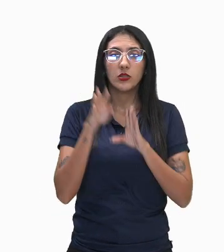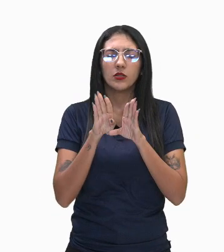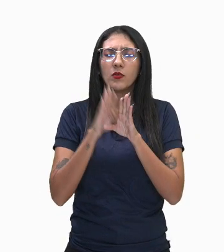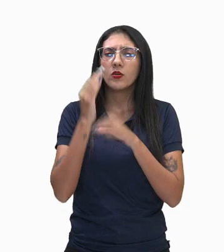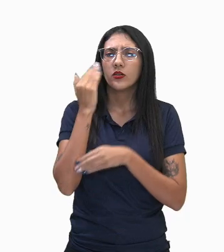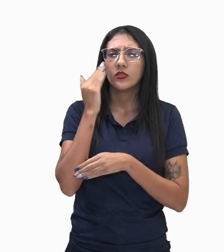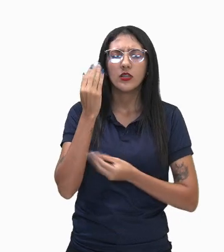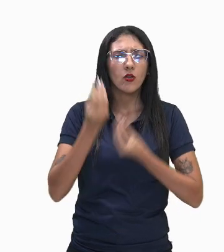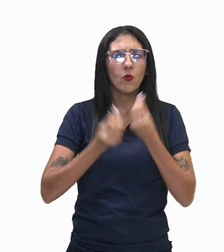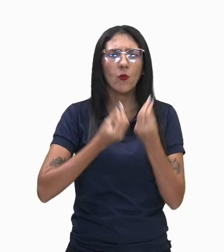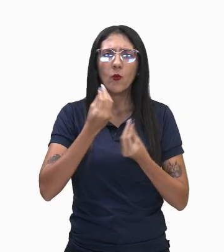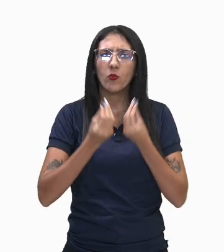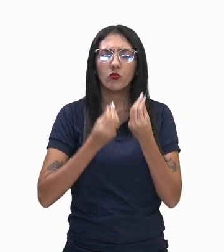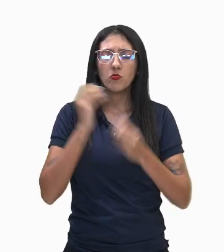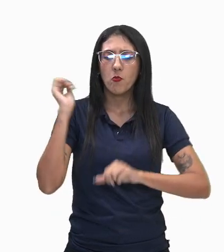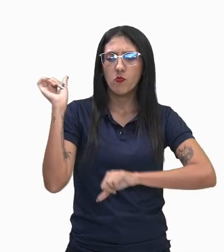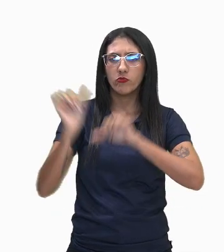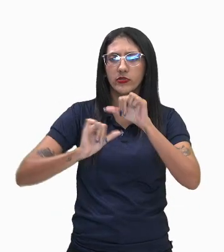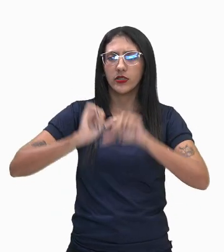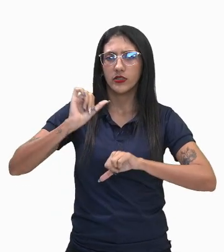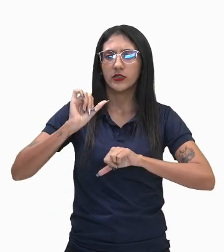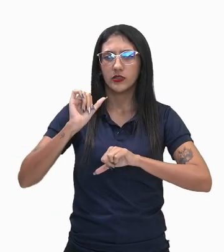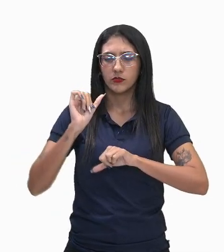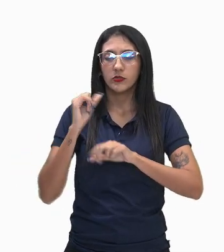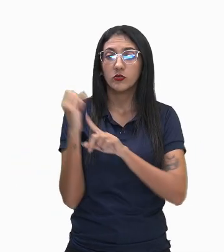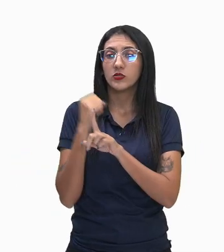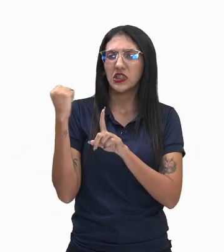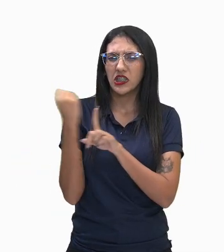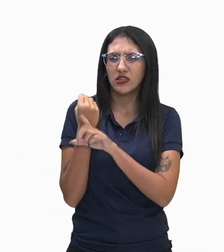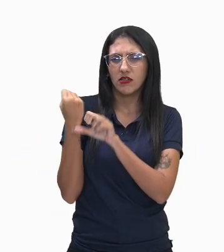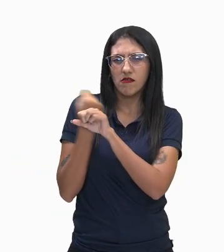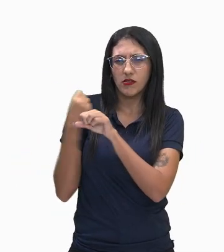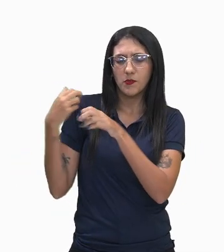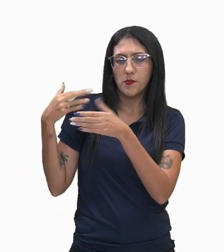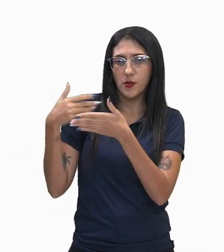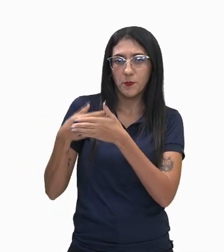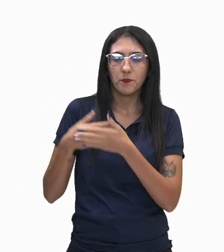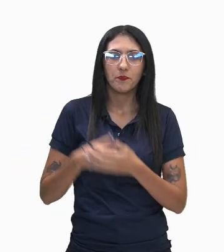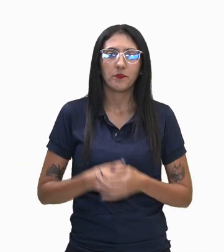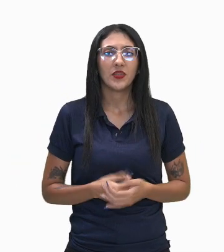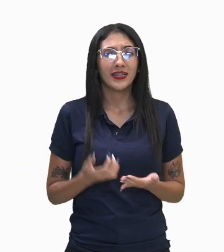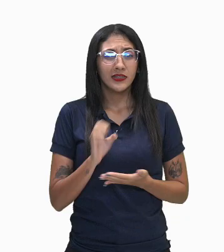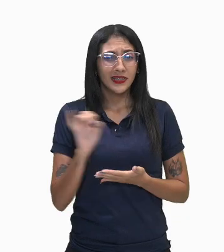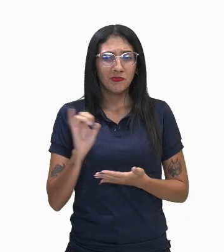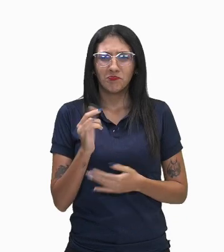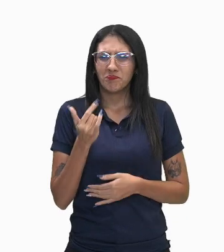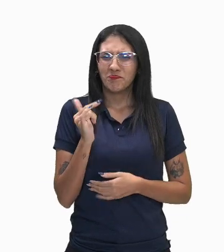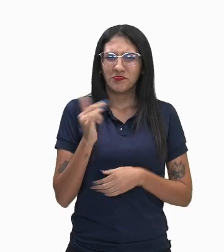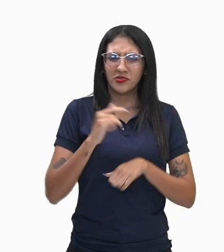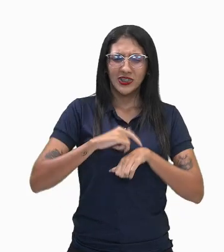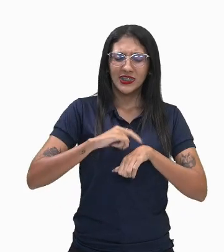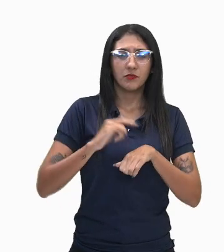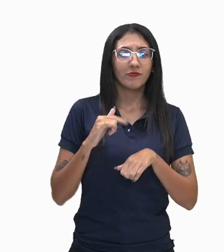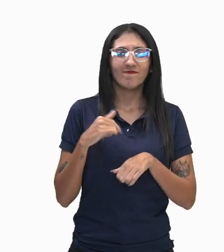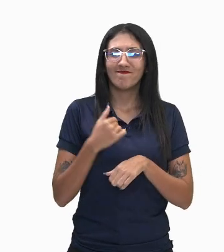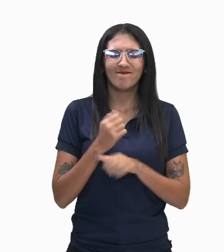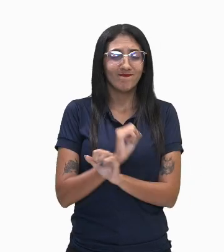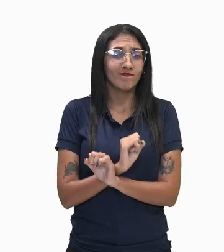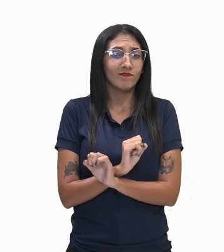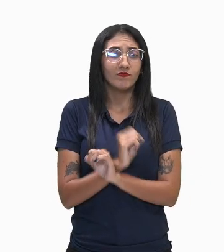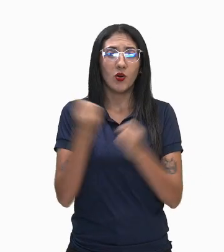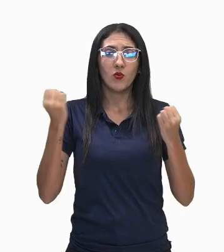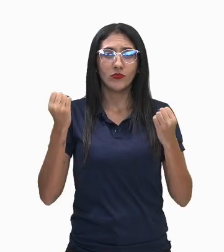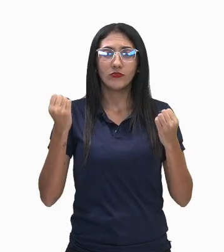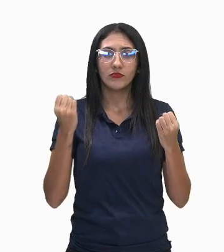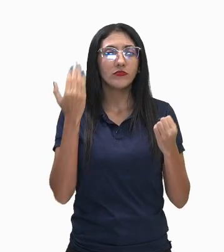que ocorrem nas sociedades e ao longo dos anos. Sem o tempo, não conseguiríamos compreender como